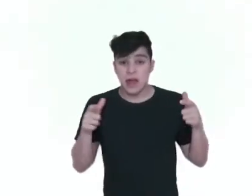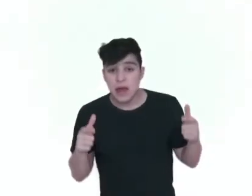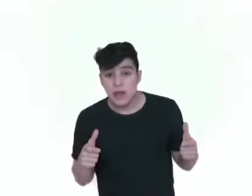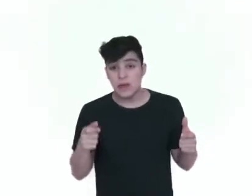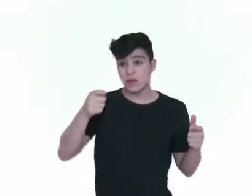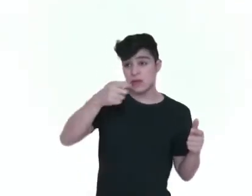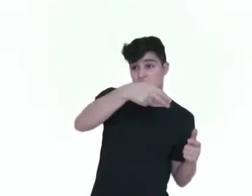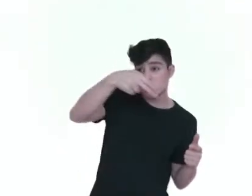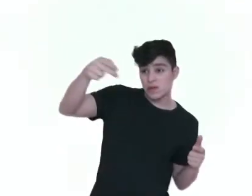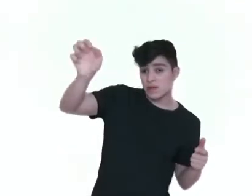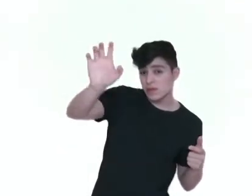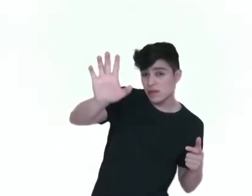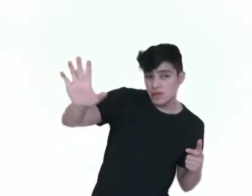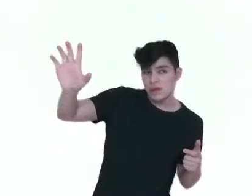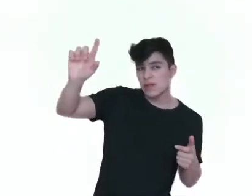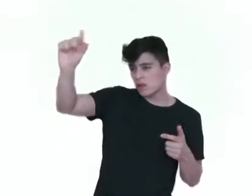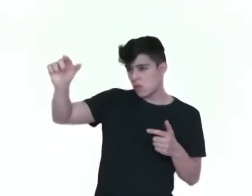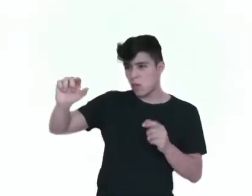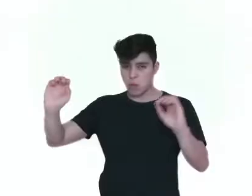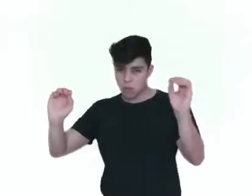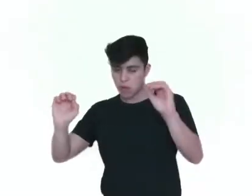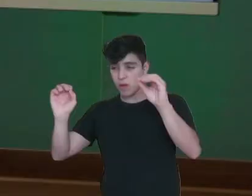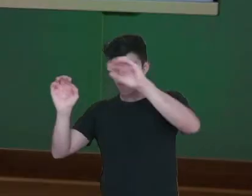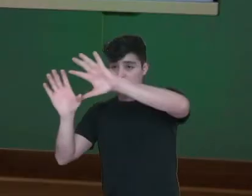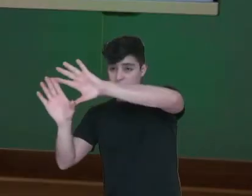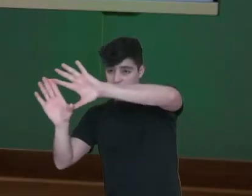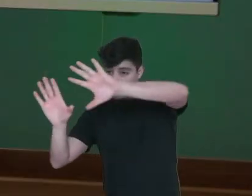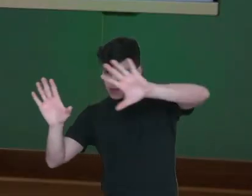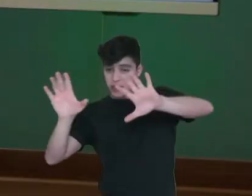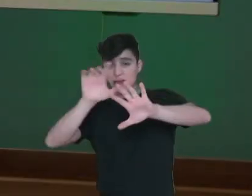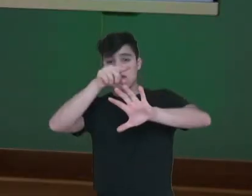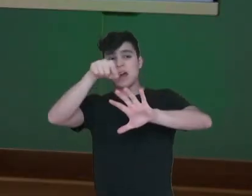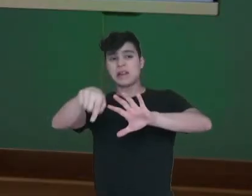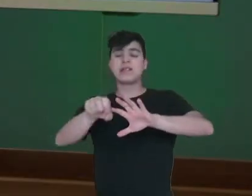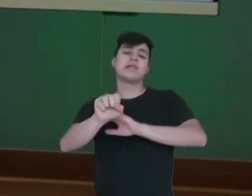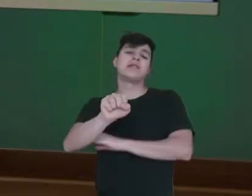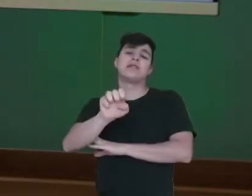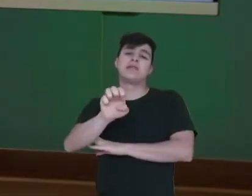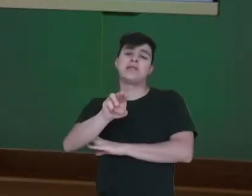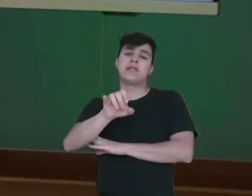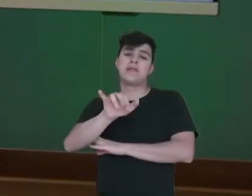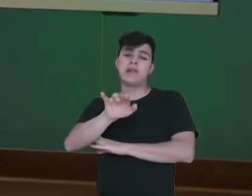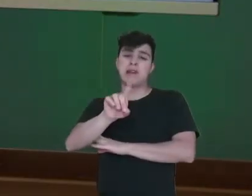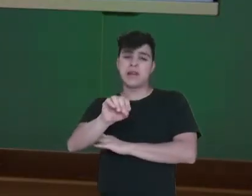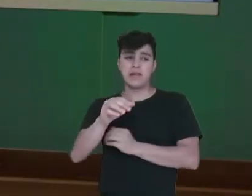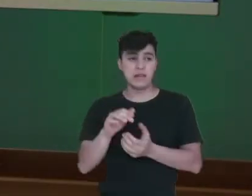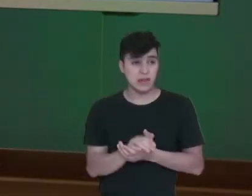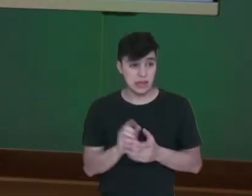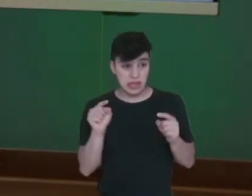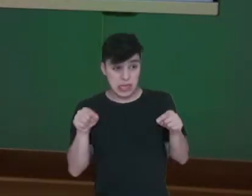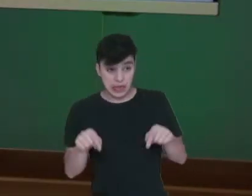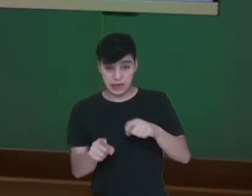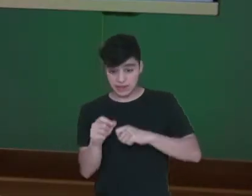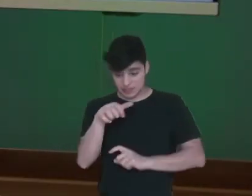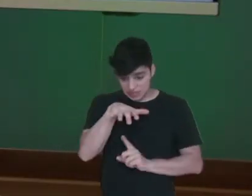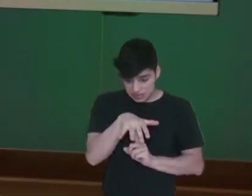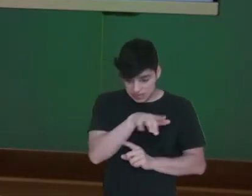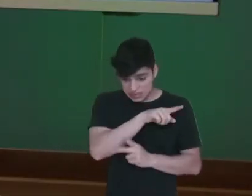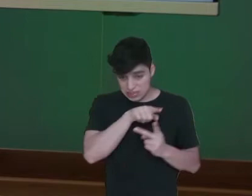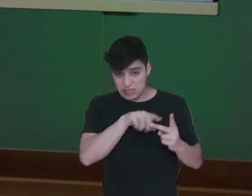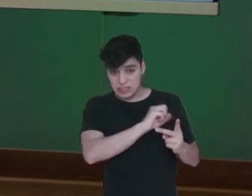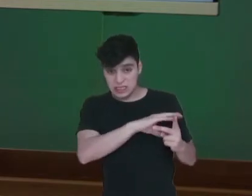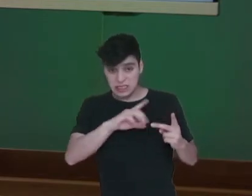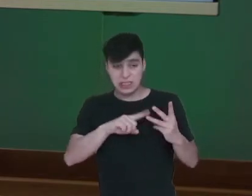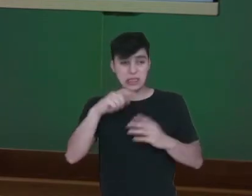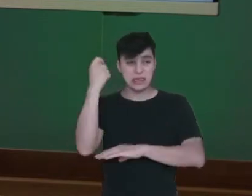né, menos o litoral, nós vamos ter o semiárido. E aqui envolvendo Paraná, Santa Catarina, Rio Grande do